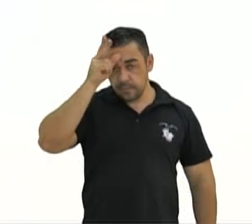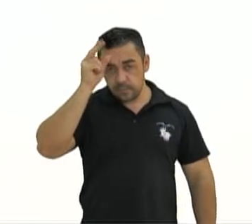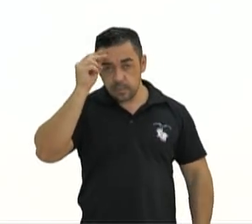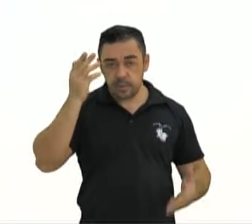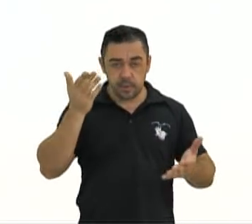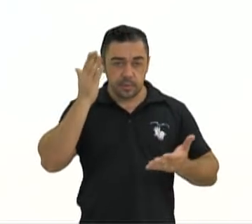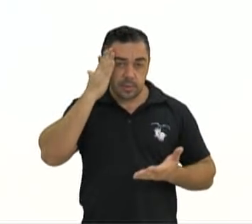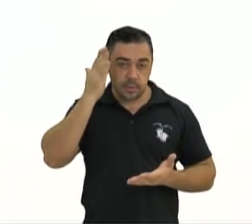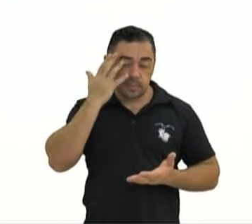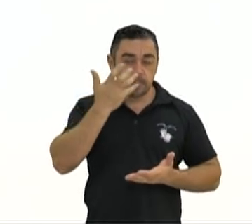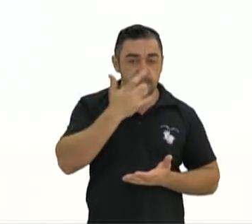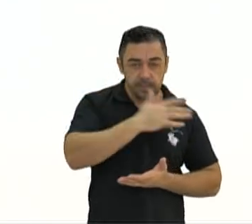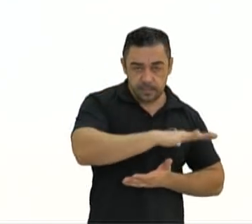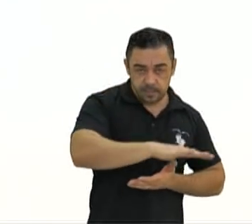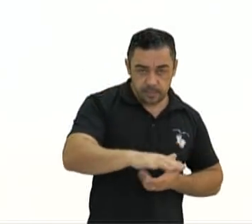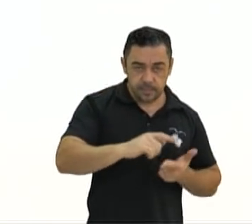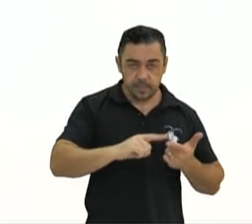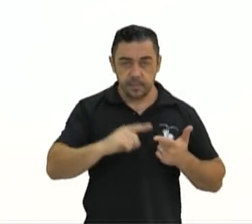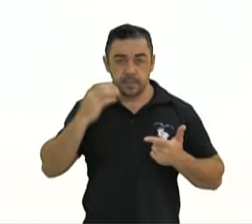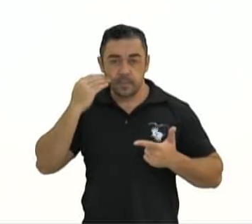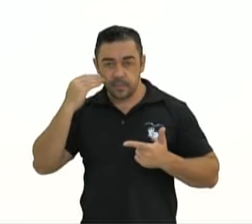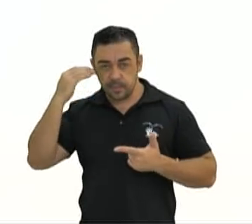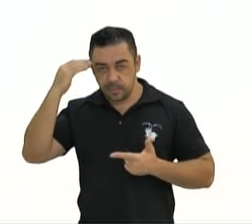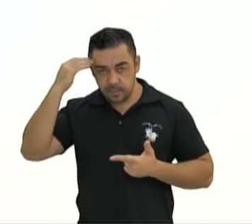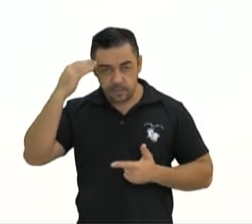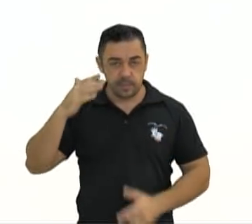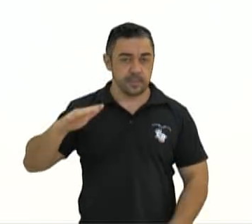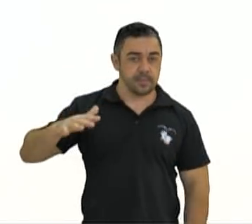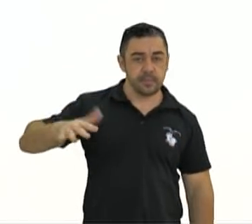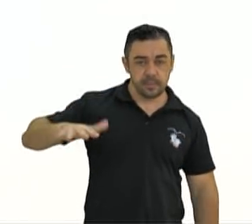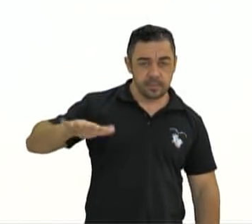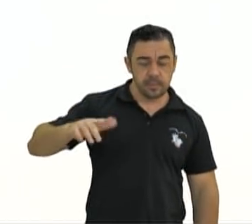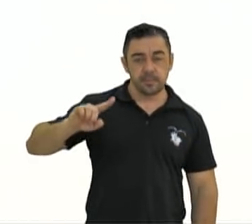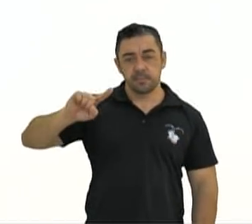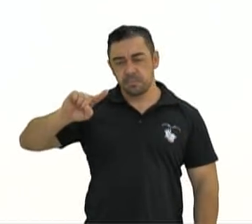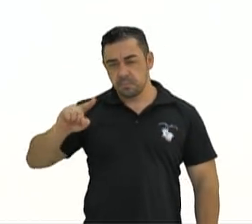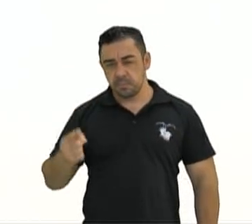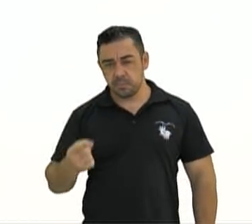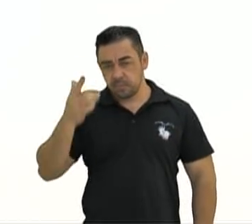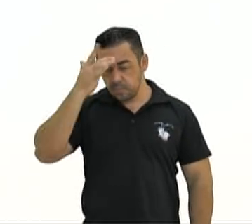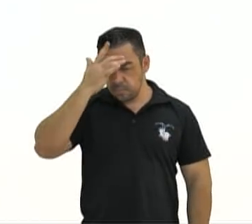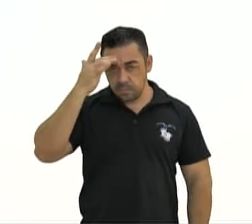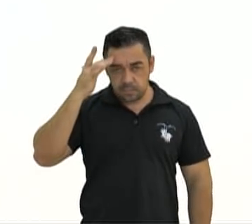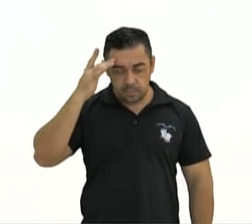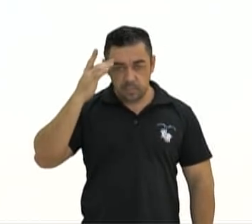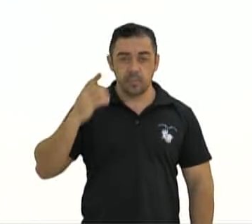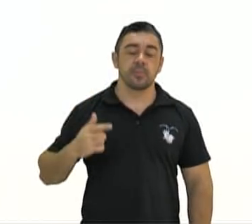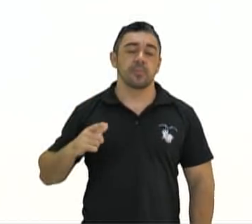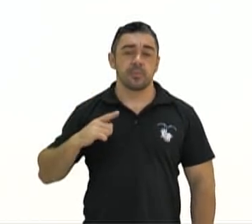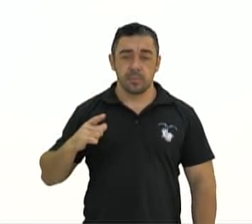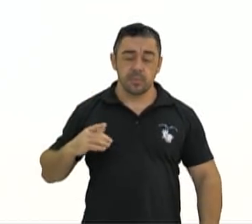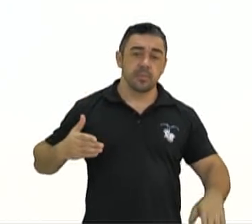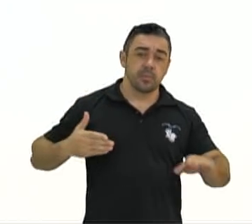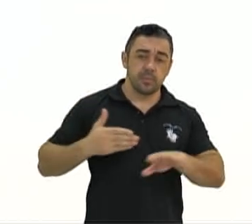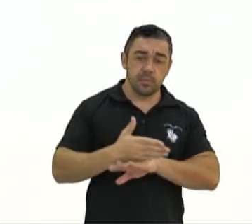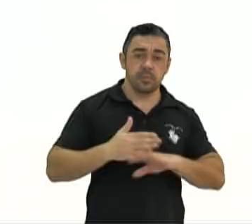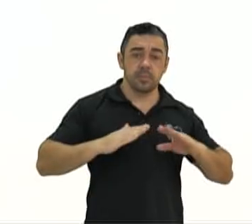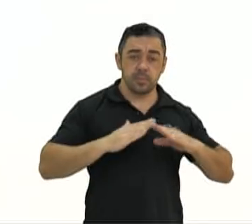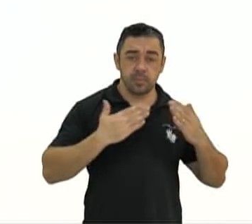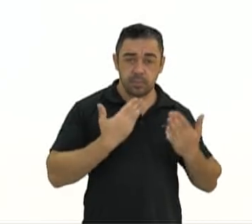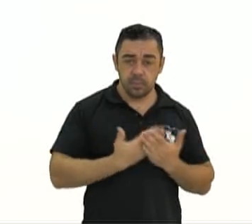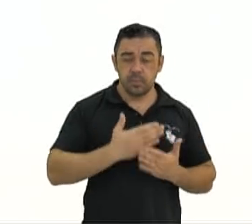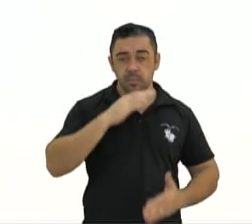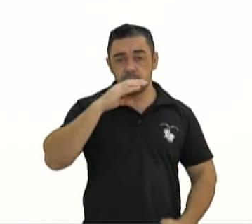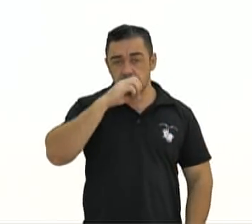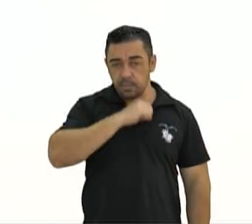as crianças e os adolescentes, que são aproximadamente 1.000 pessoas, frequentariam as escolas nos fins